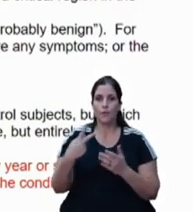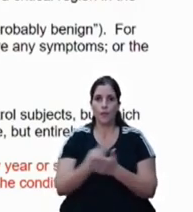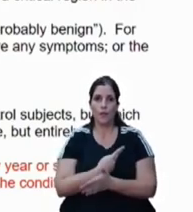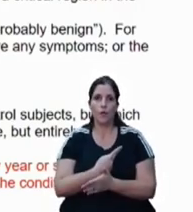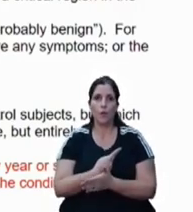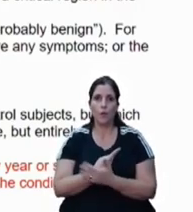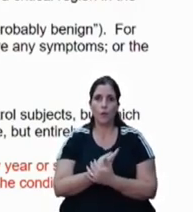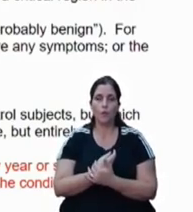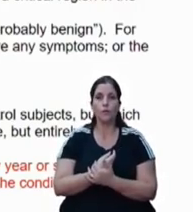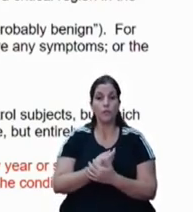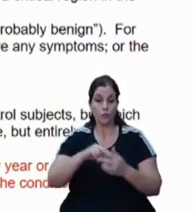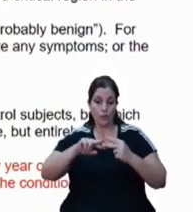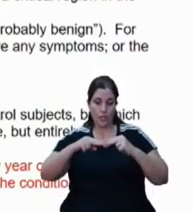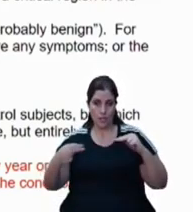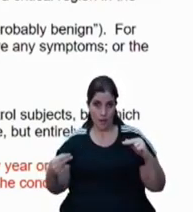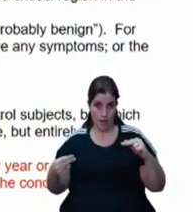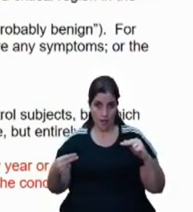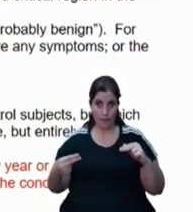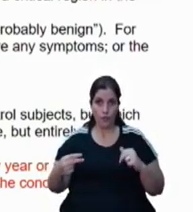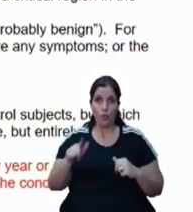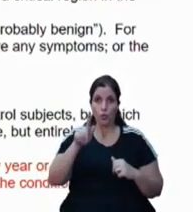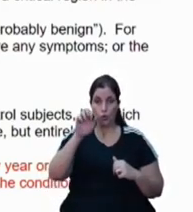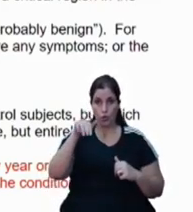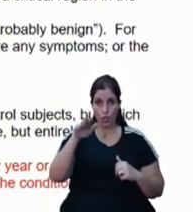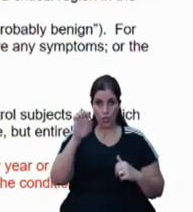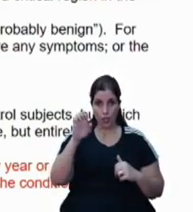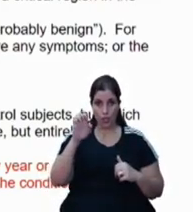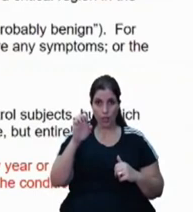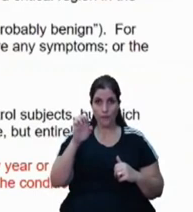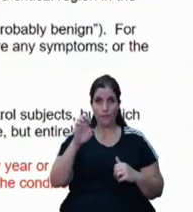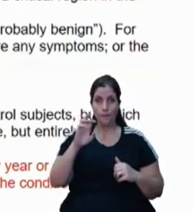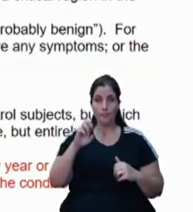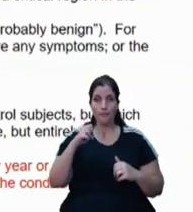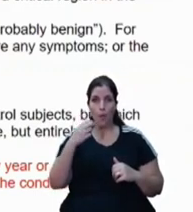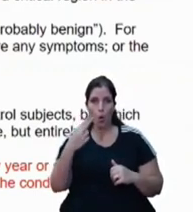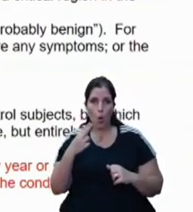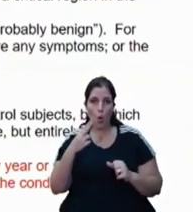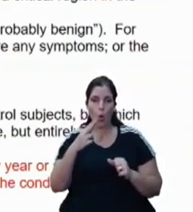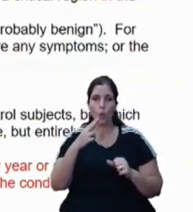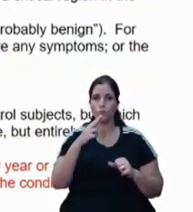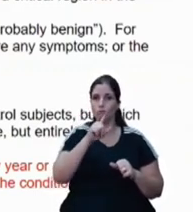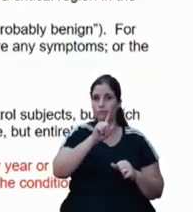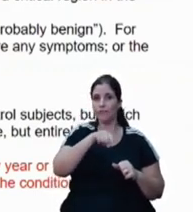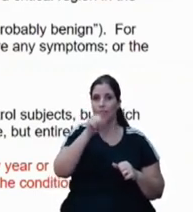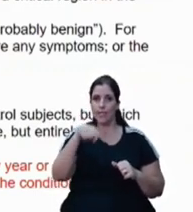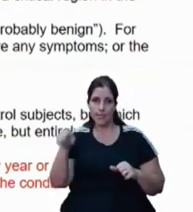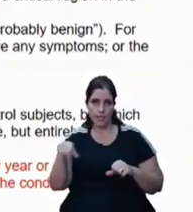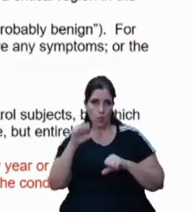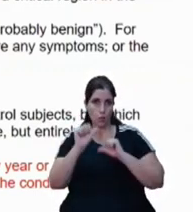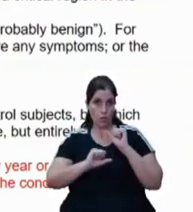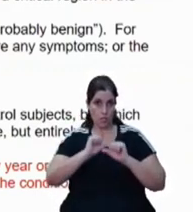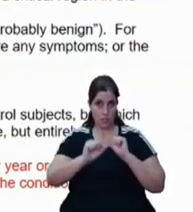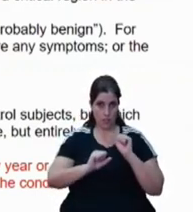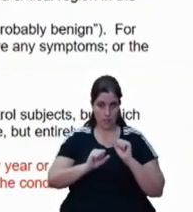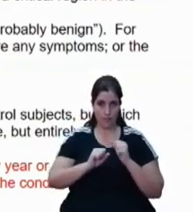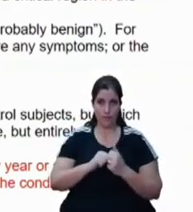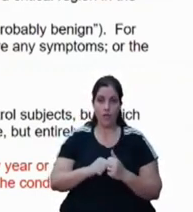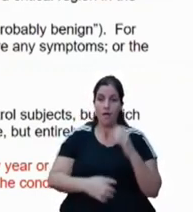na sequência do DNA de um gene ou por deleções ou duplicações.